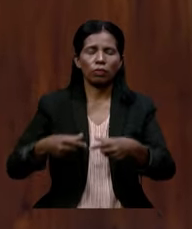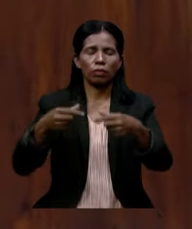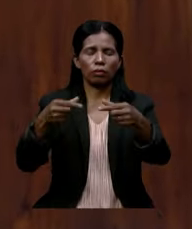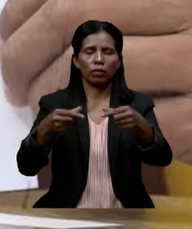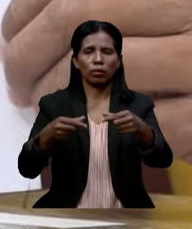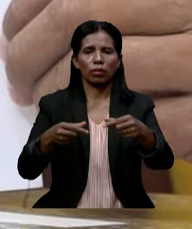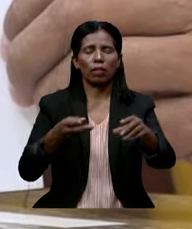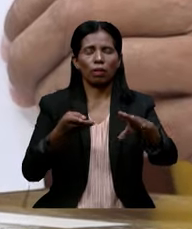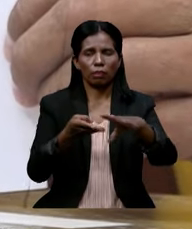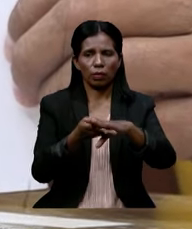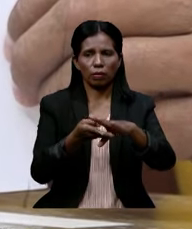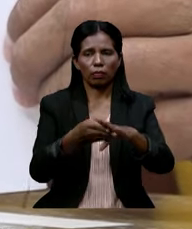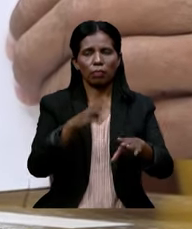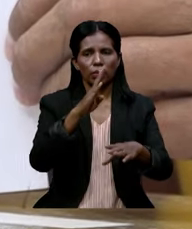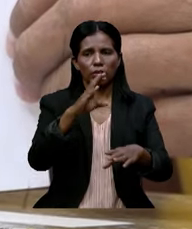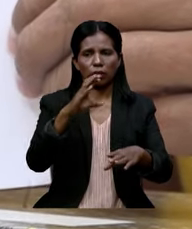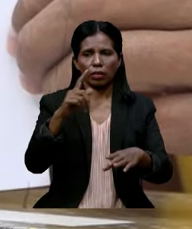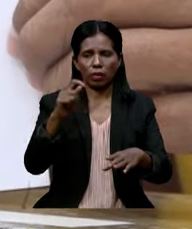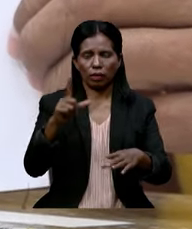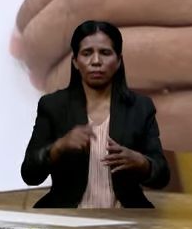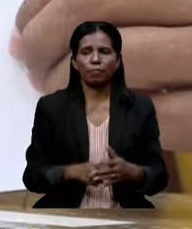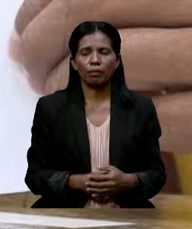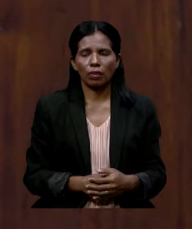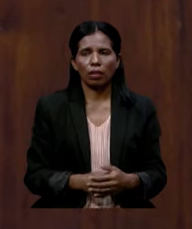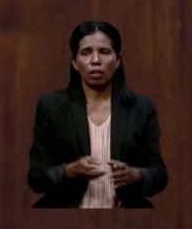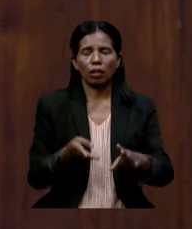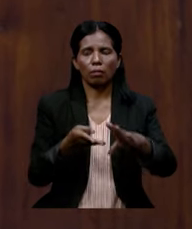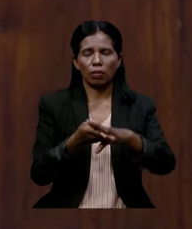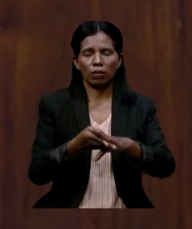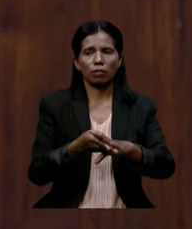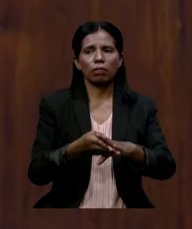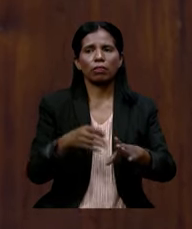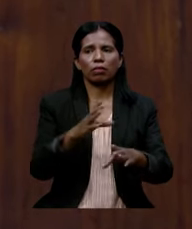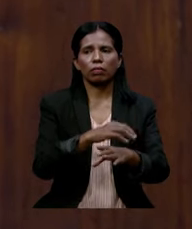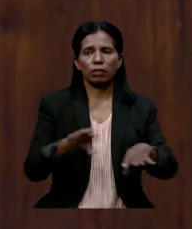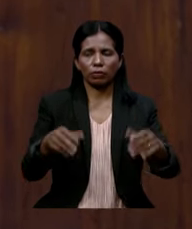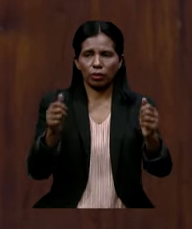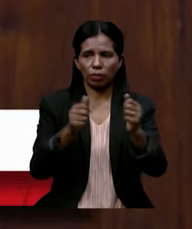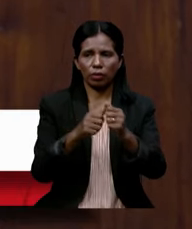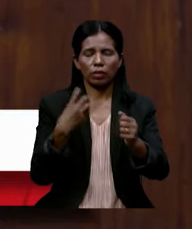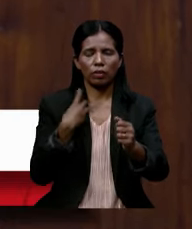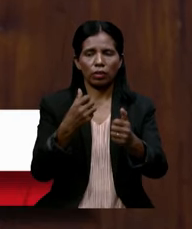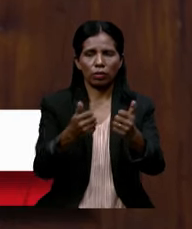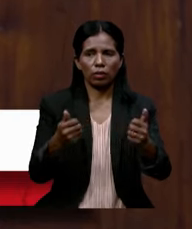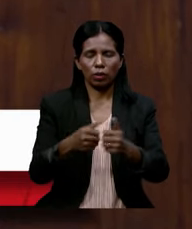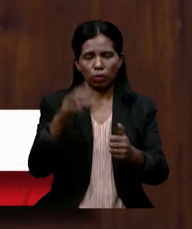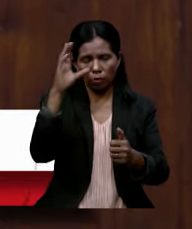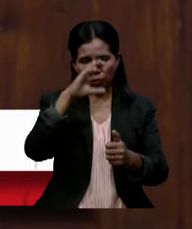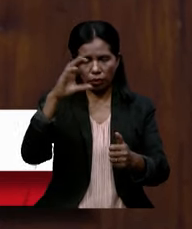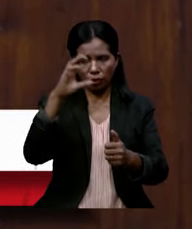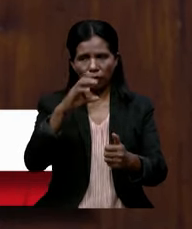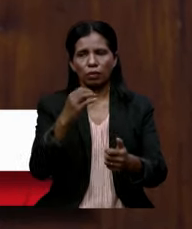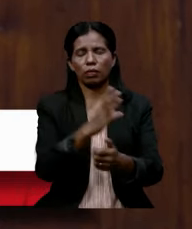sede BCTL. Será que o Banco Central tem que halo, mas coopera com a autoridade sire e buka tui